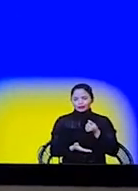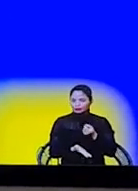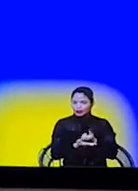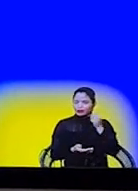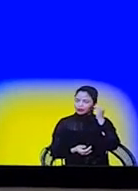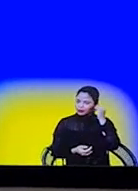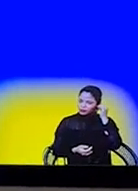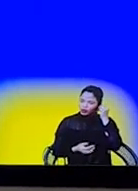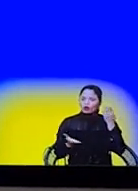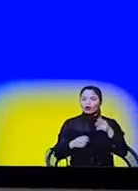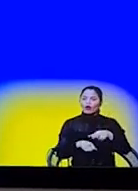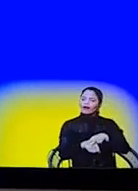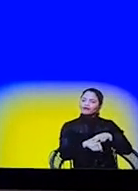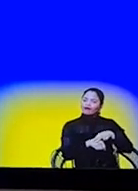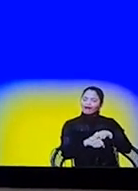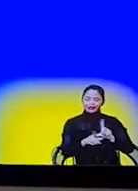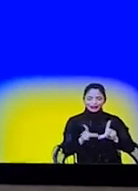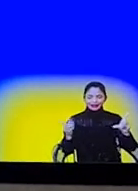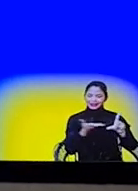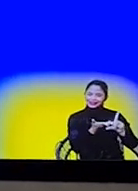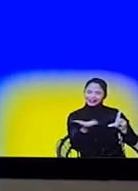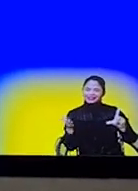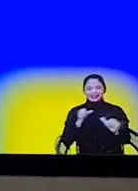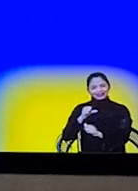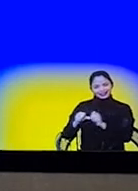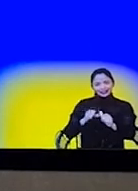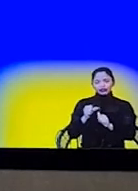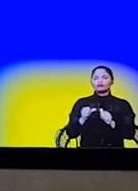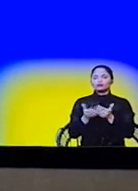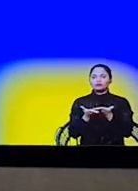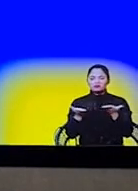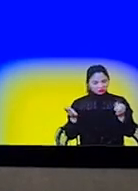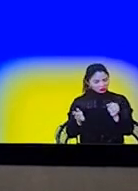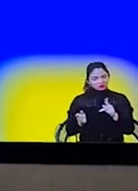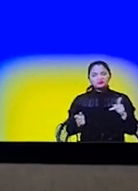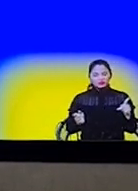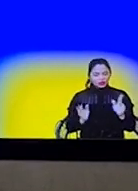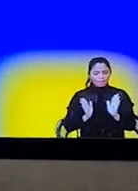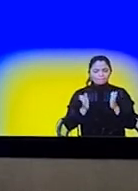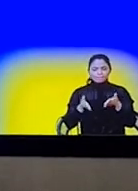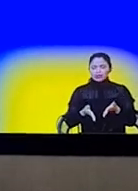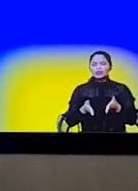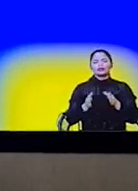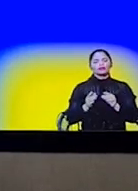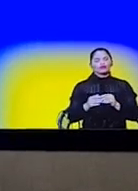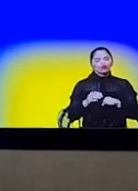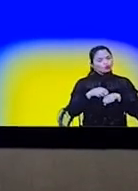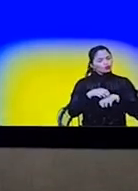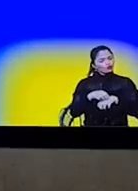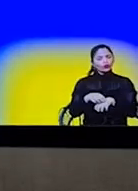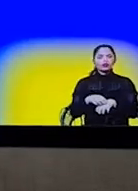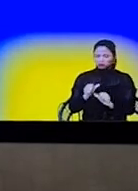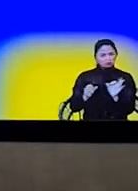versão verde, eu trago as principais mudanças. Então aqui no super aplicativo, né, a gente vai manter essa política de frete, Fortaleza, a gente